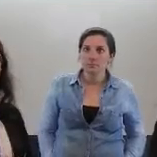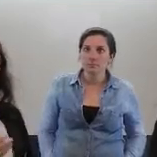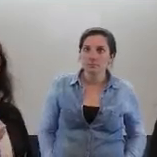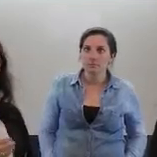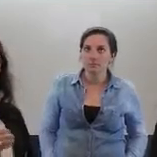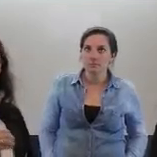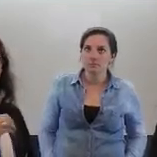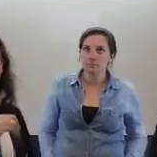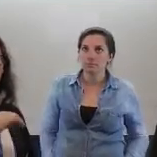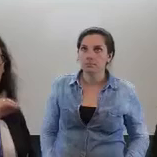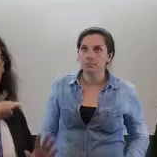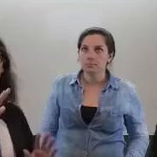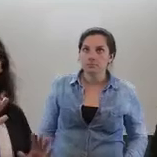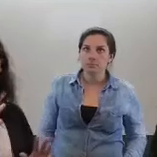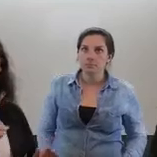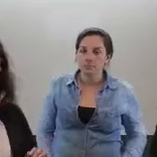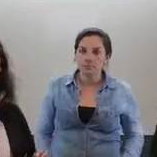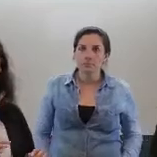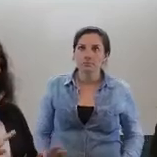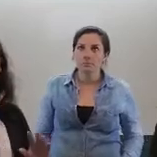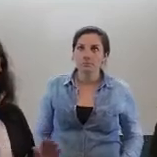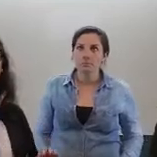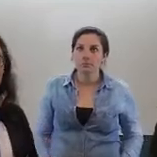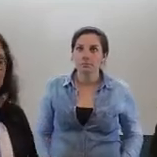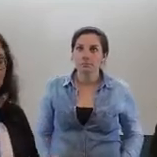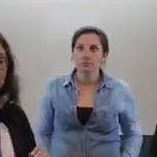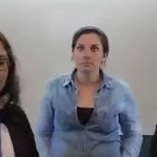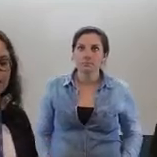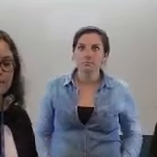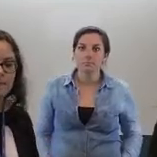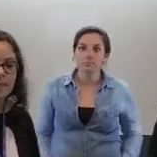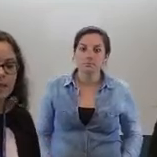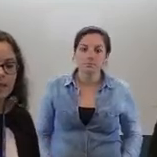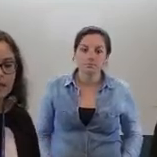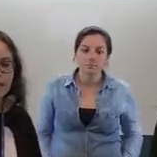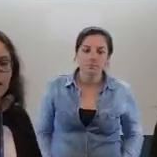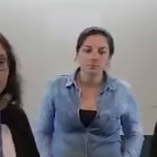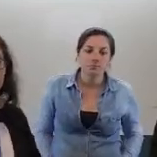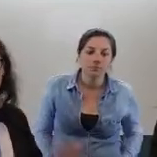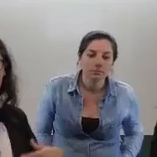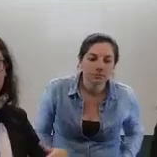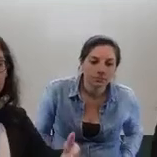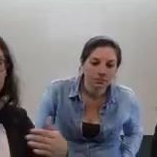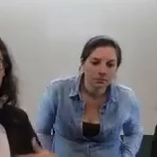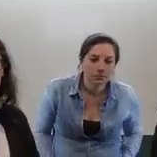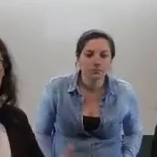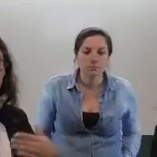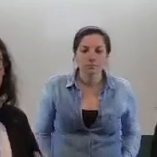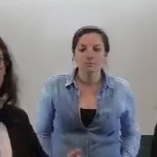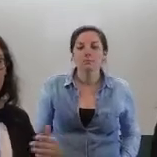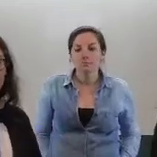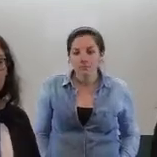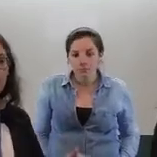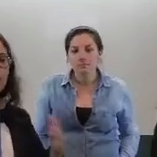alfabética para denominar o número do apêndice. E aí ele vai explicando ali